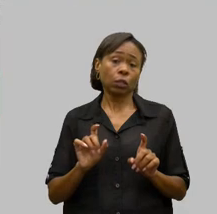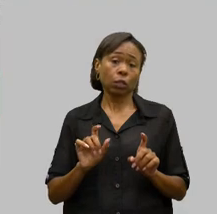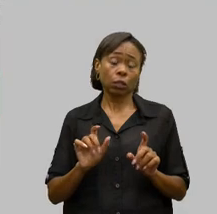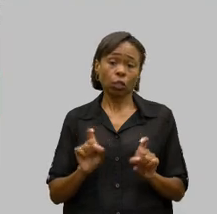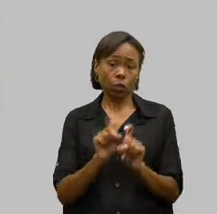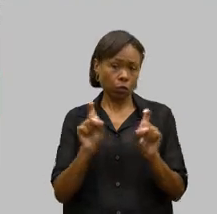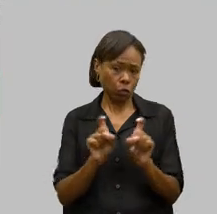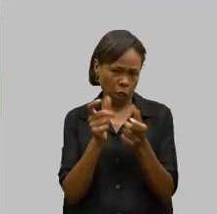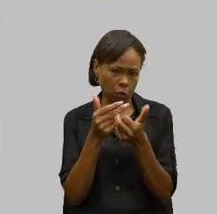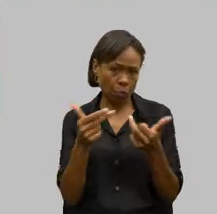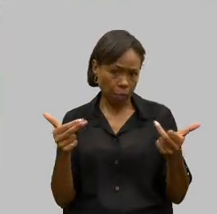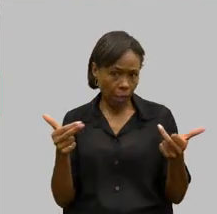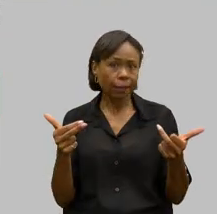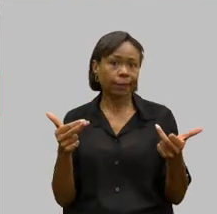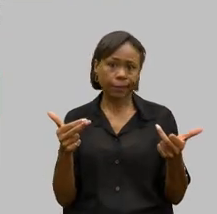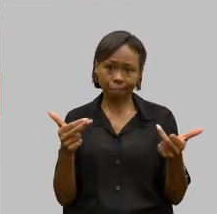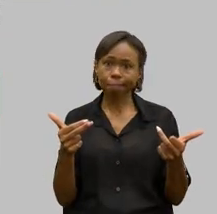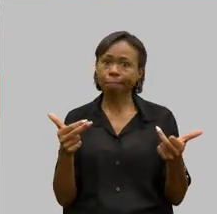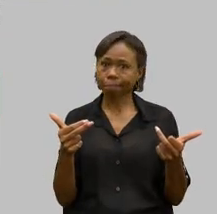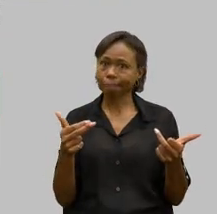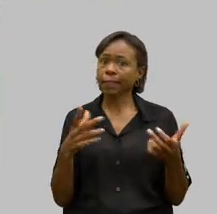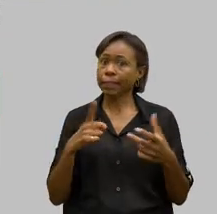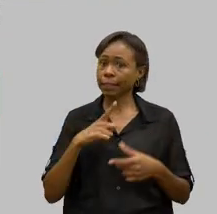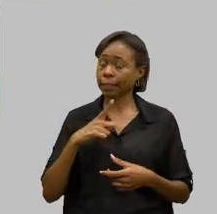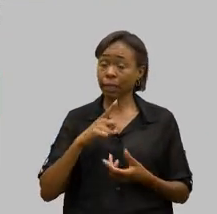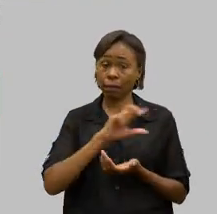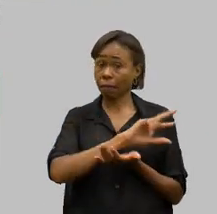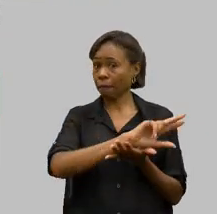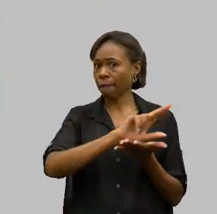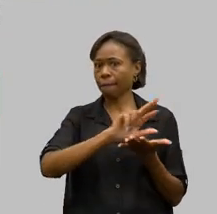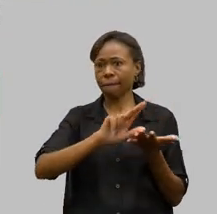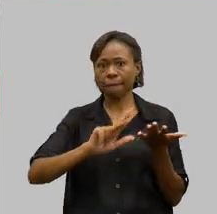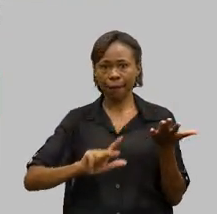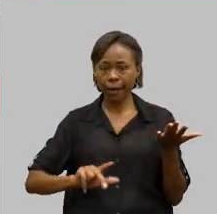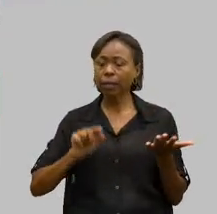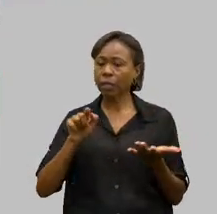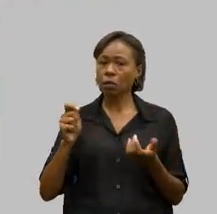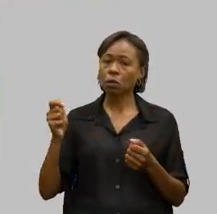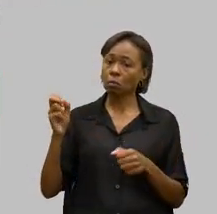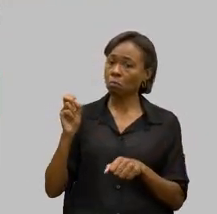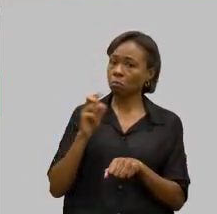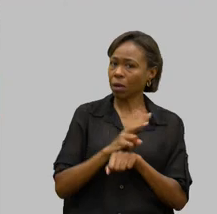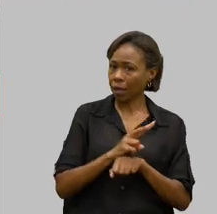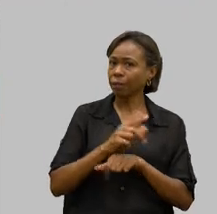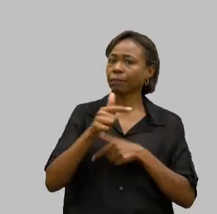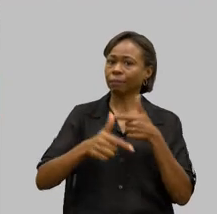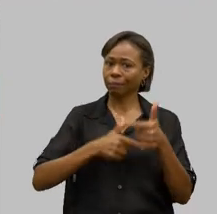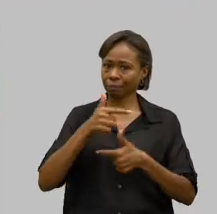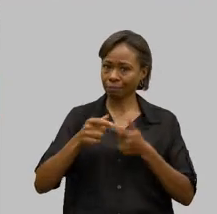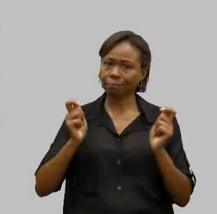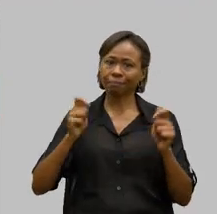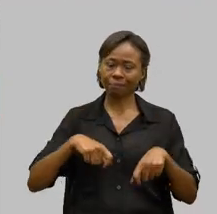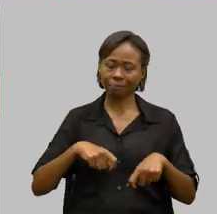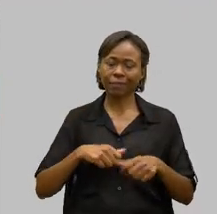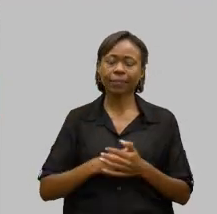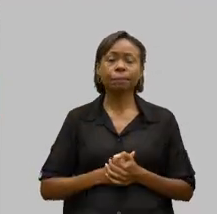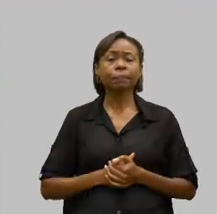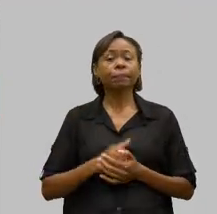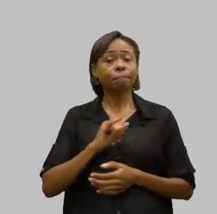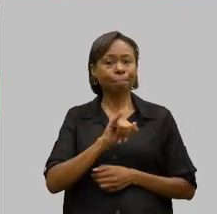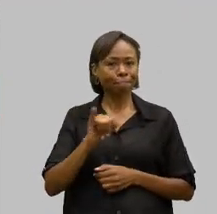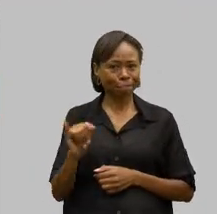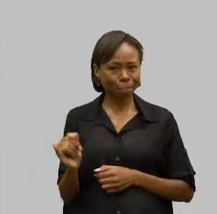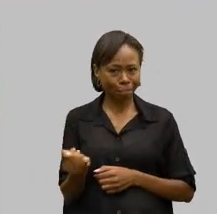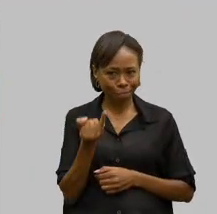grande demanda do mercado e que eles terão maior possibilidade de inserção no mercado de trabalho. Quero aproveitar aqui para